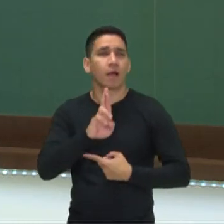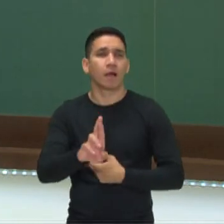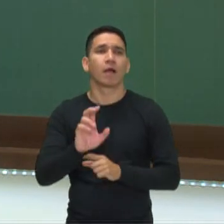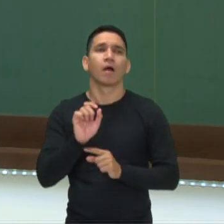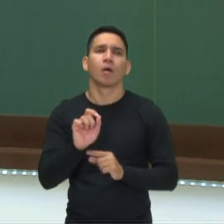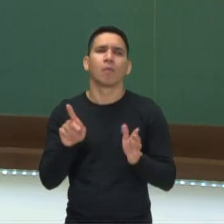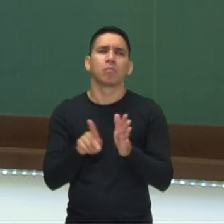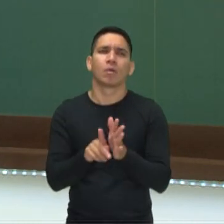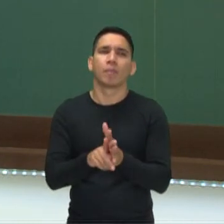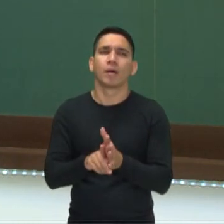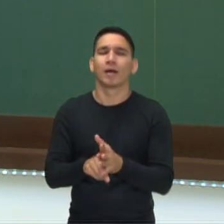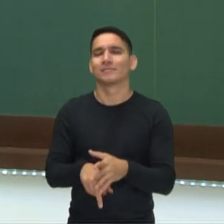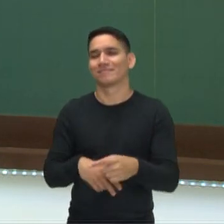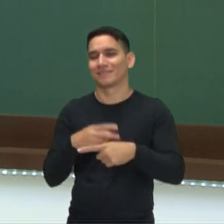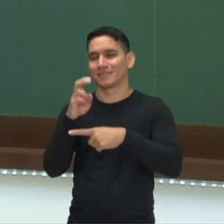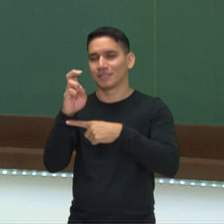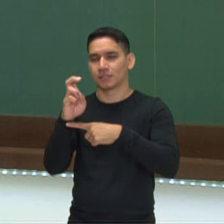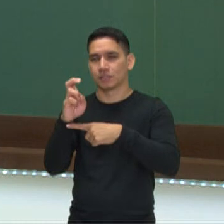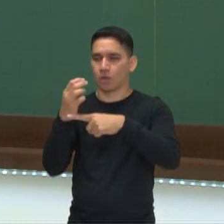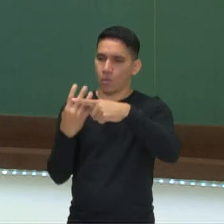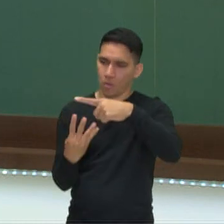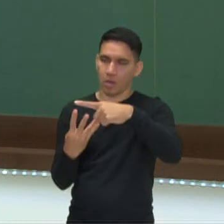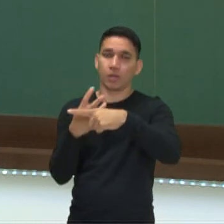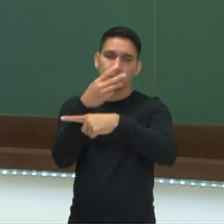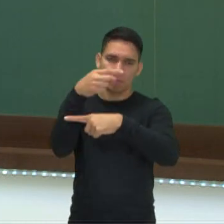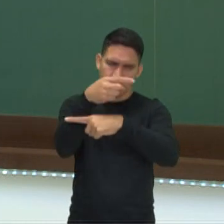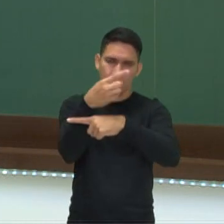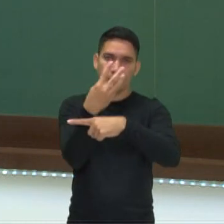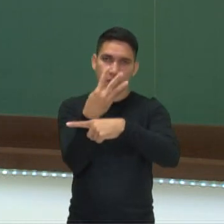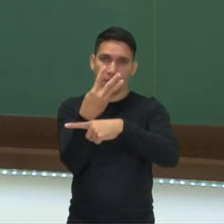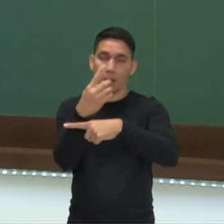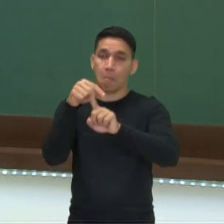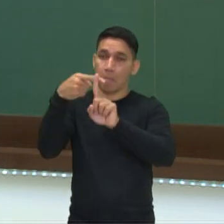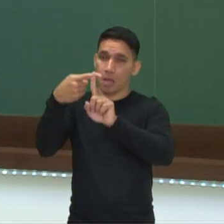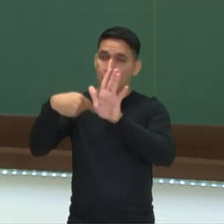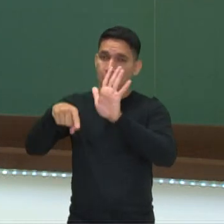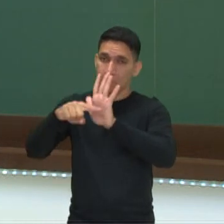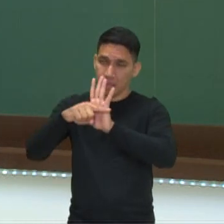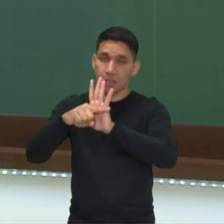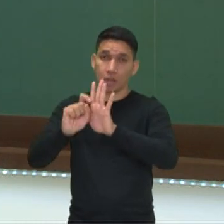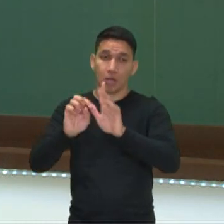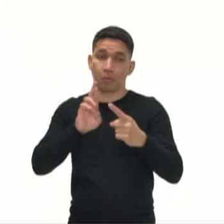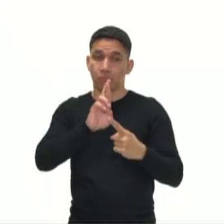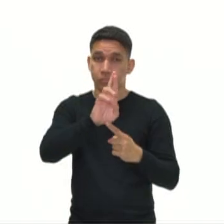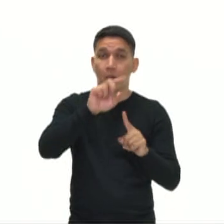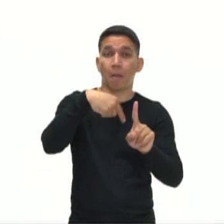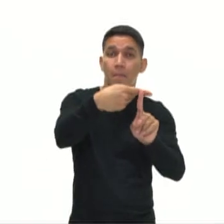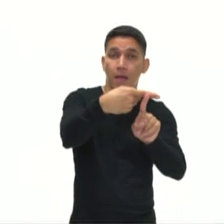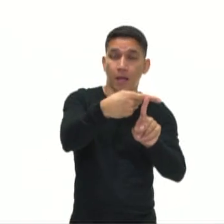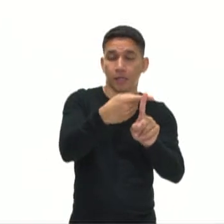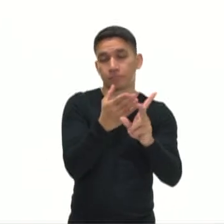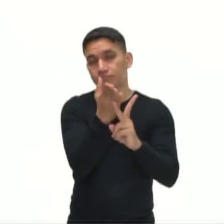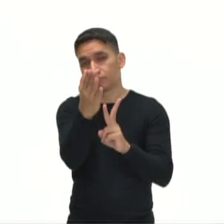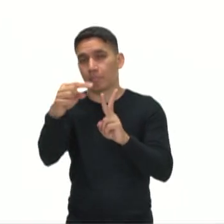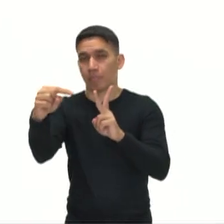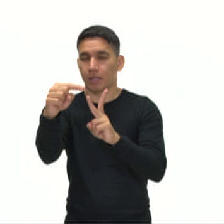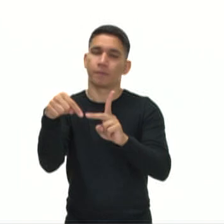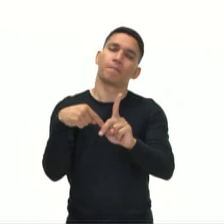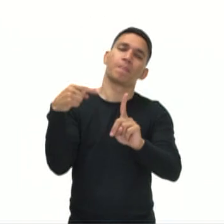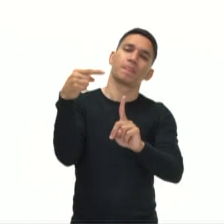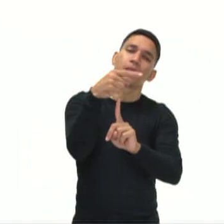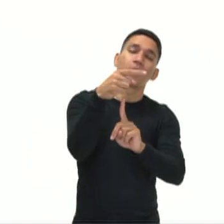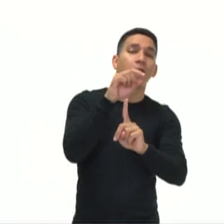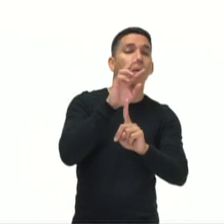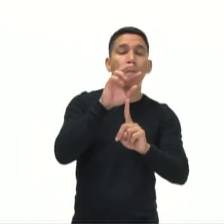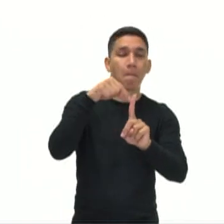5 sobre 4. Agora acabou, né? Uma resposta tem o mais, outra tem o menos. O mais, menos 3 mais 5